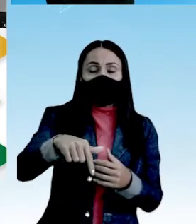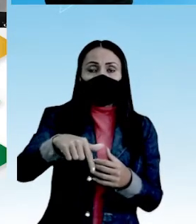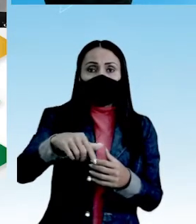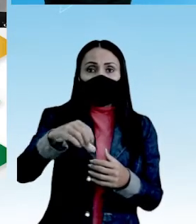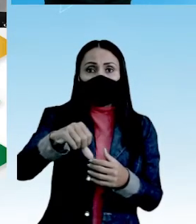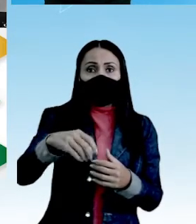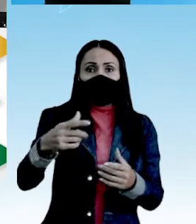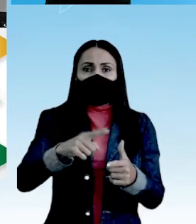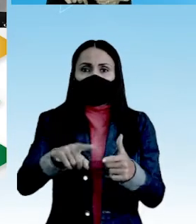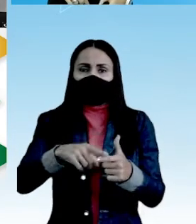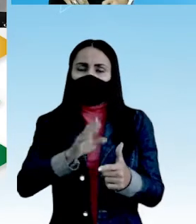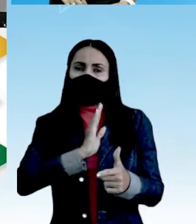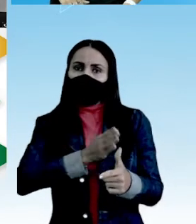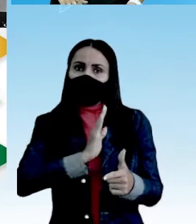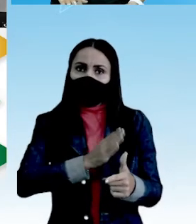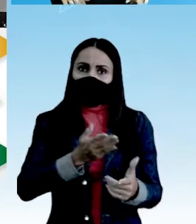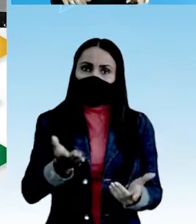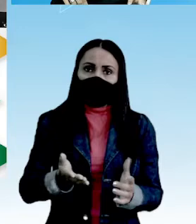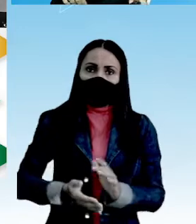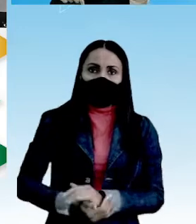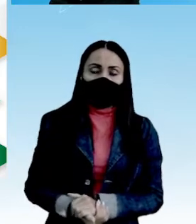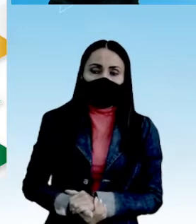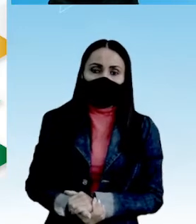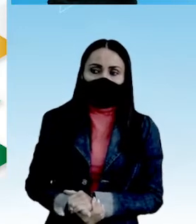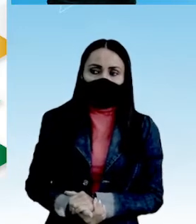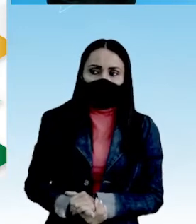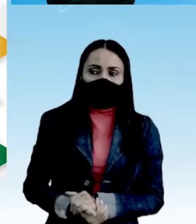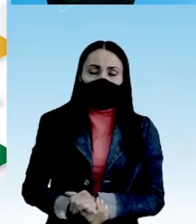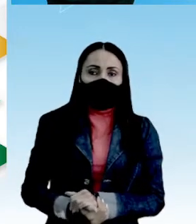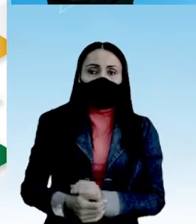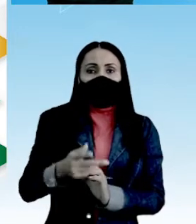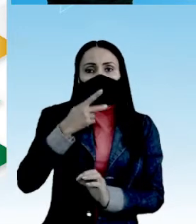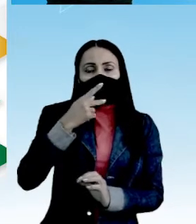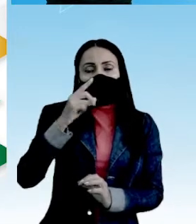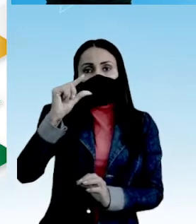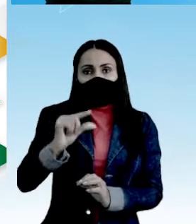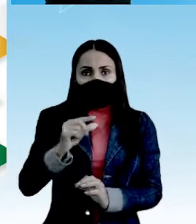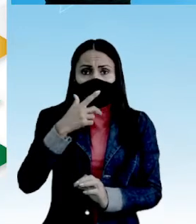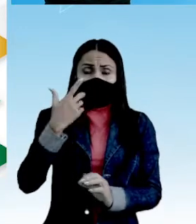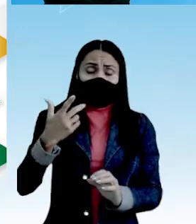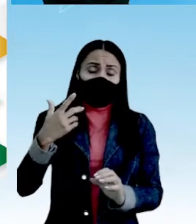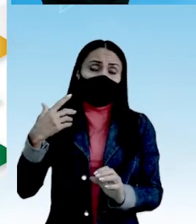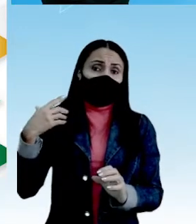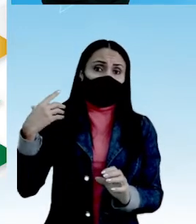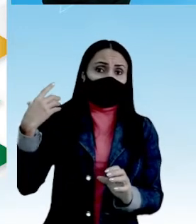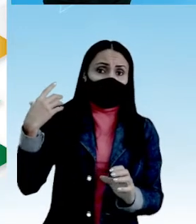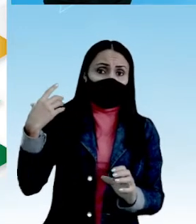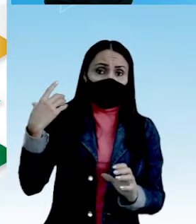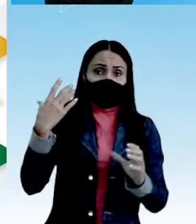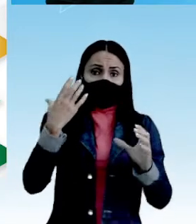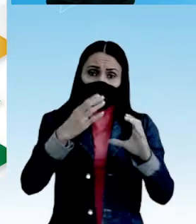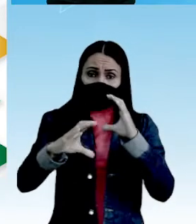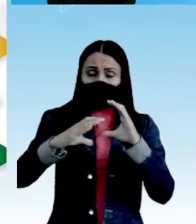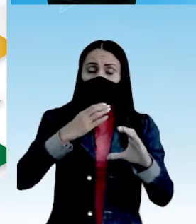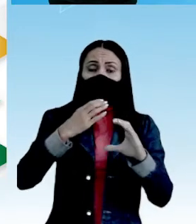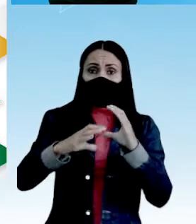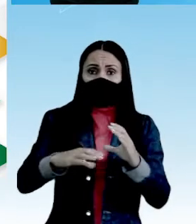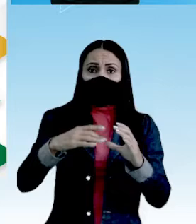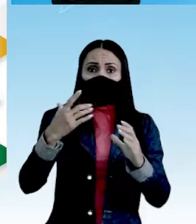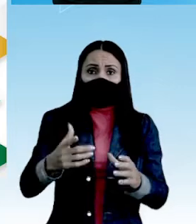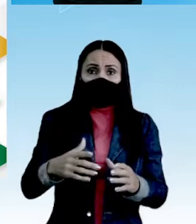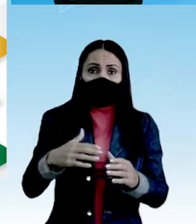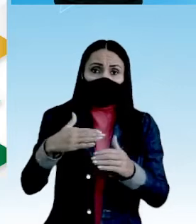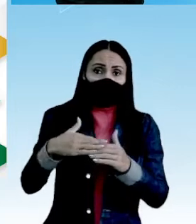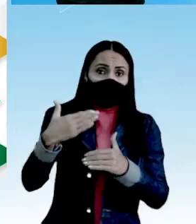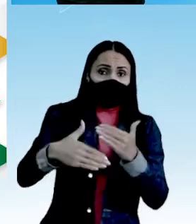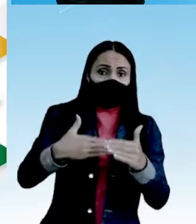problemas cardíacos e hepáticos. Então, vou falar um pouquinho dela. Ela foi uma cantora e compositora estadunidense, né, que se tornou